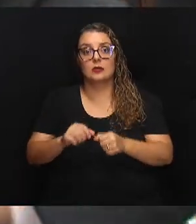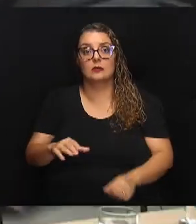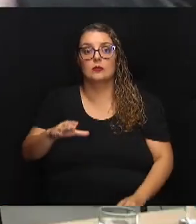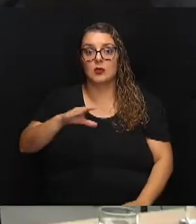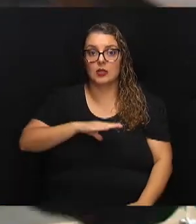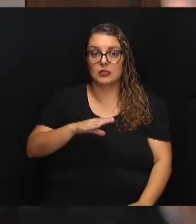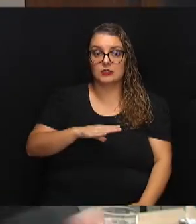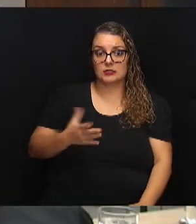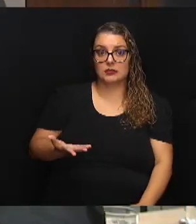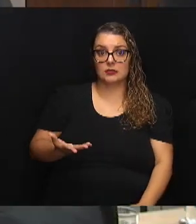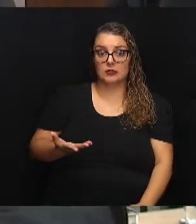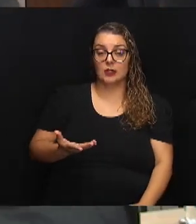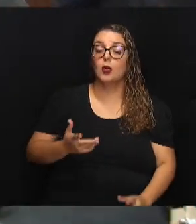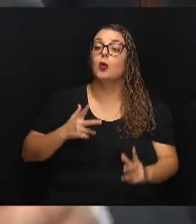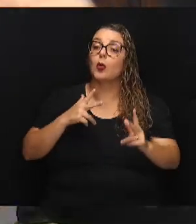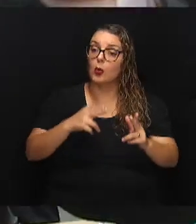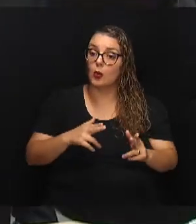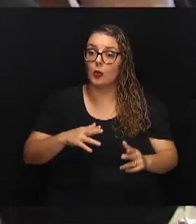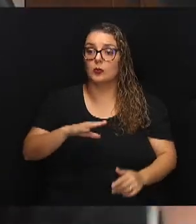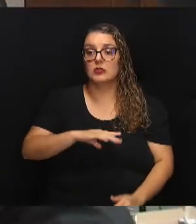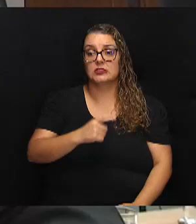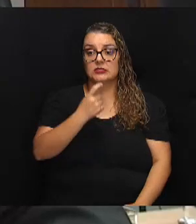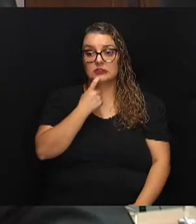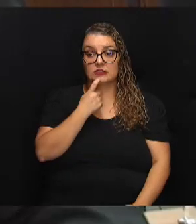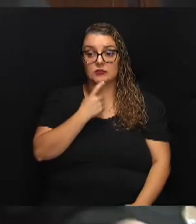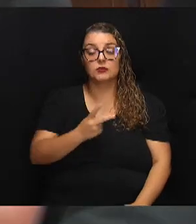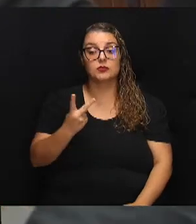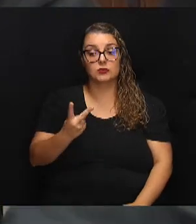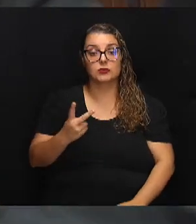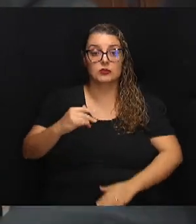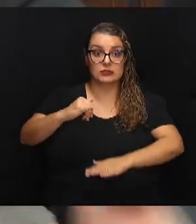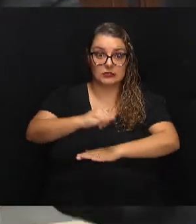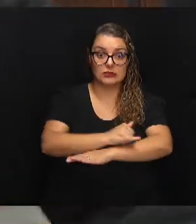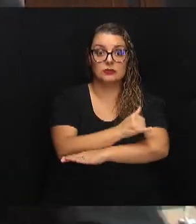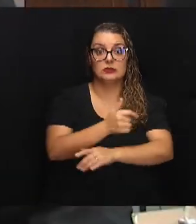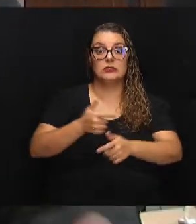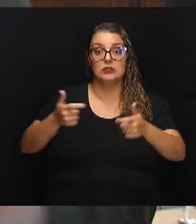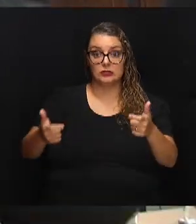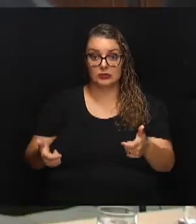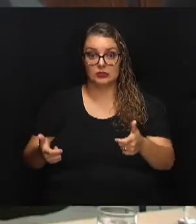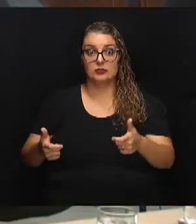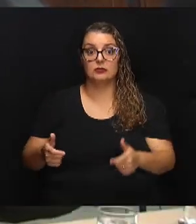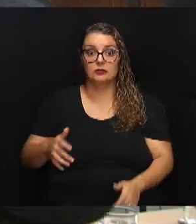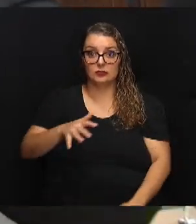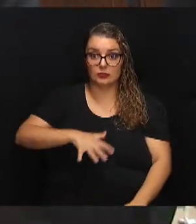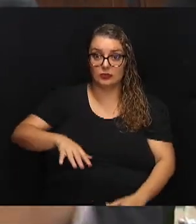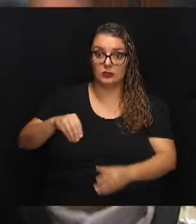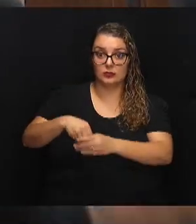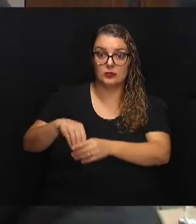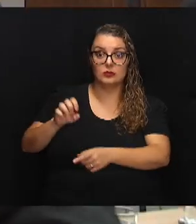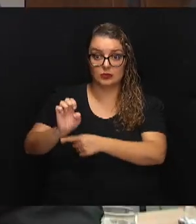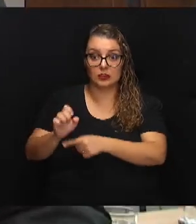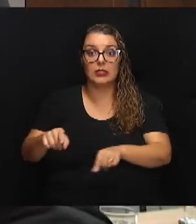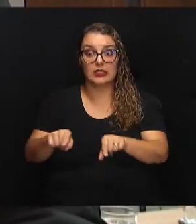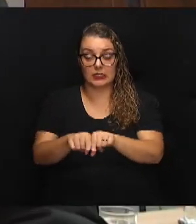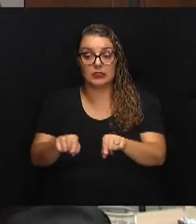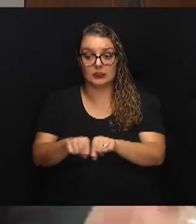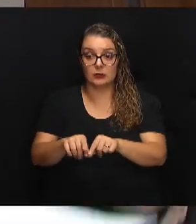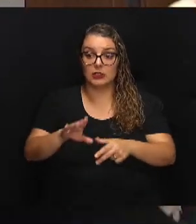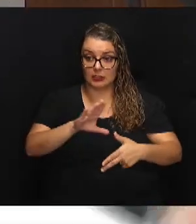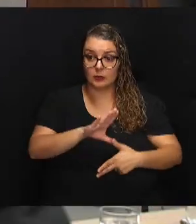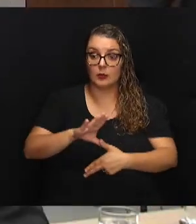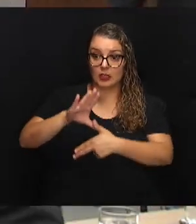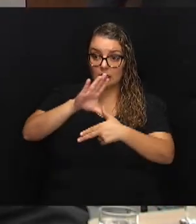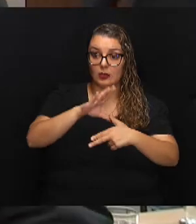cidade da envergadura da cidade de Campinas, com os dois grandes aeroportos, aqui os maiores aqui do interior e também da América Latina,